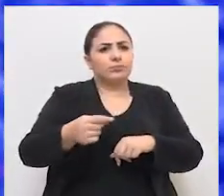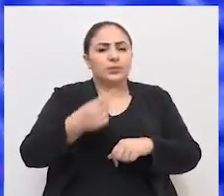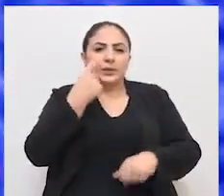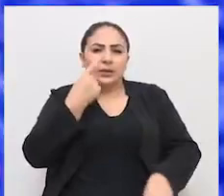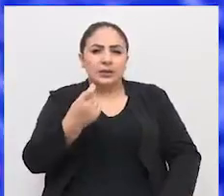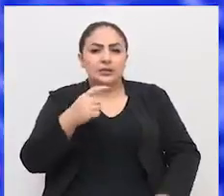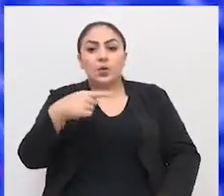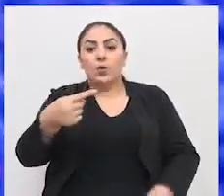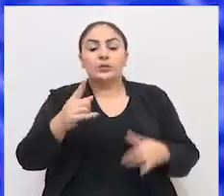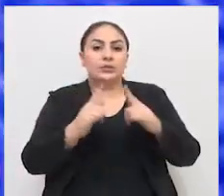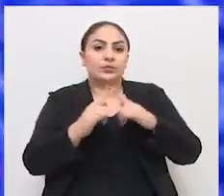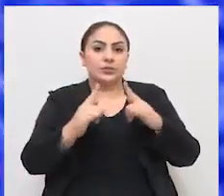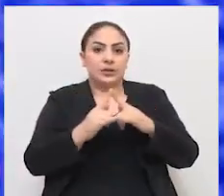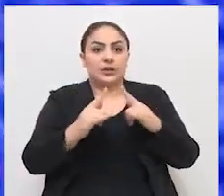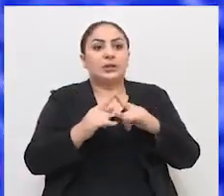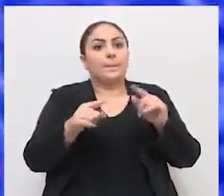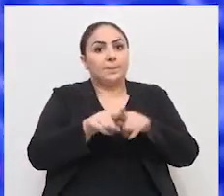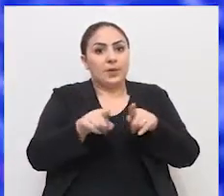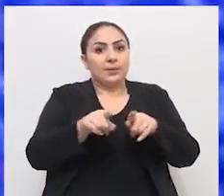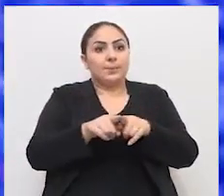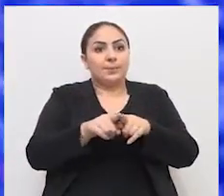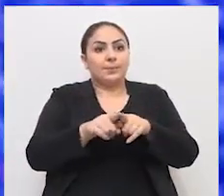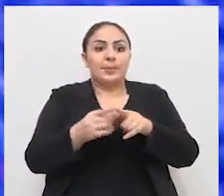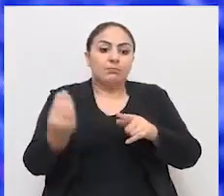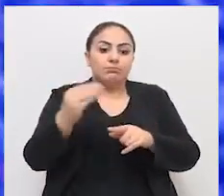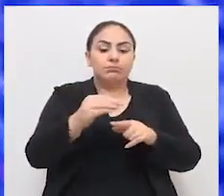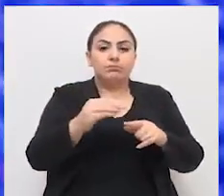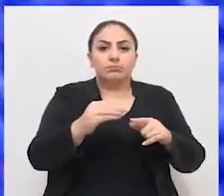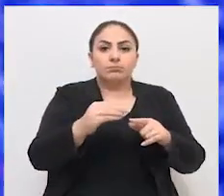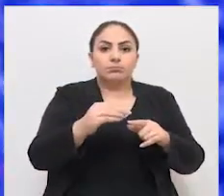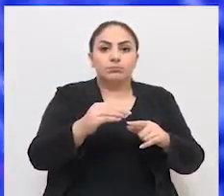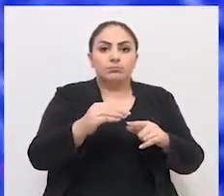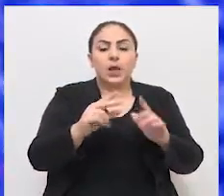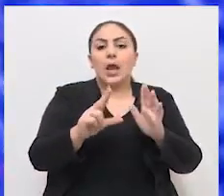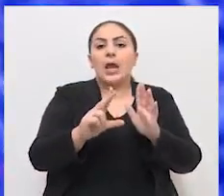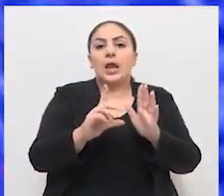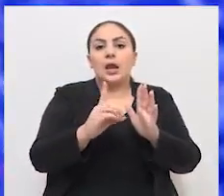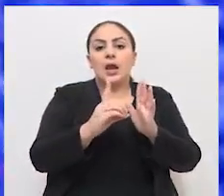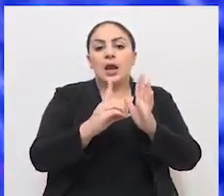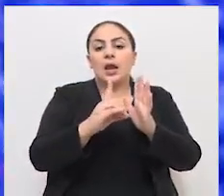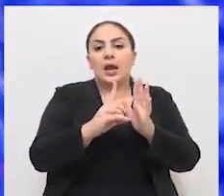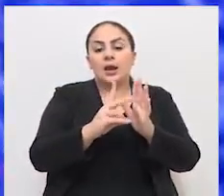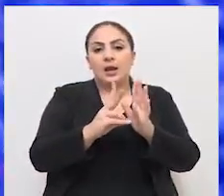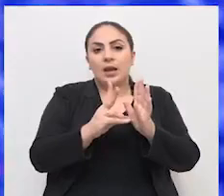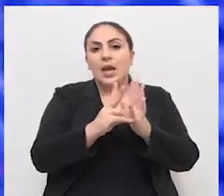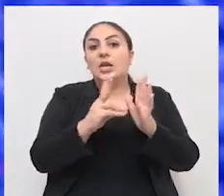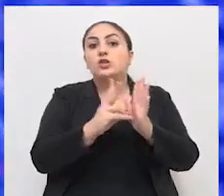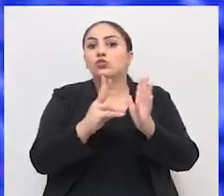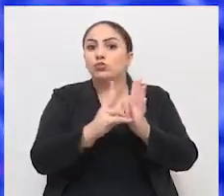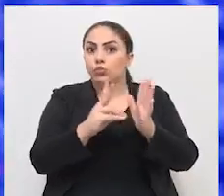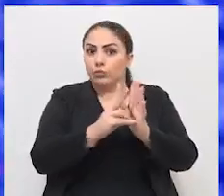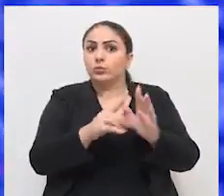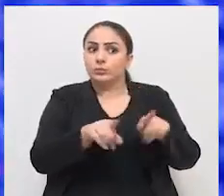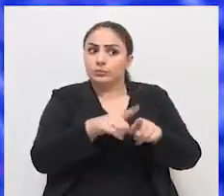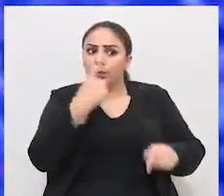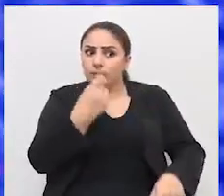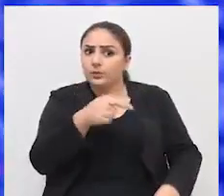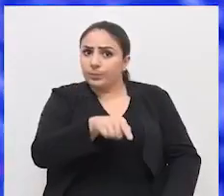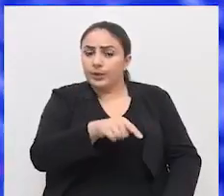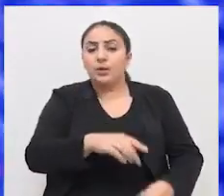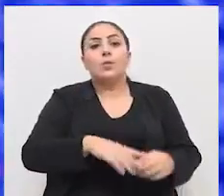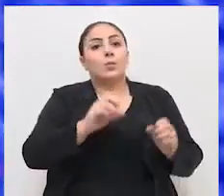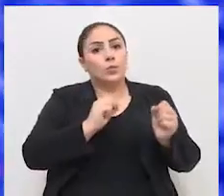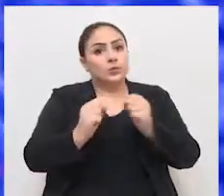sendo cobiçada por outros órgãos, inclusive para assentamentos de indígenas. Fato que agora, com essa possibilidade e